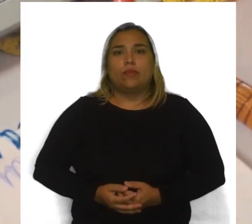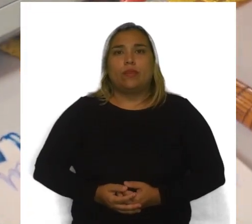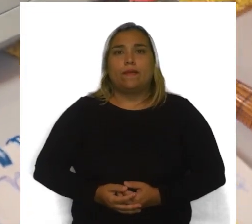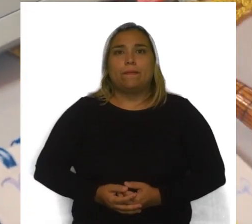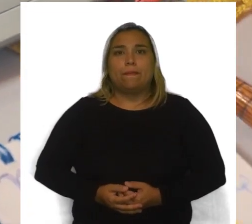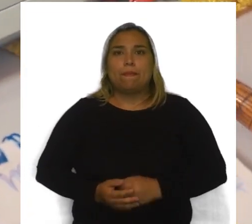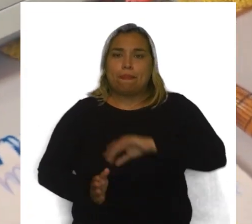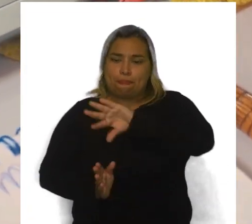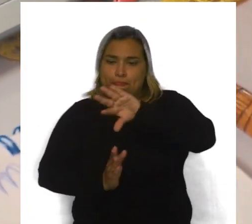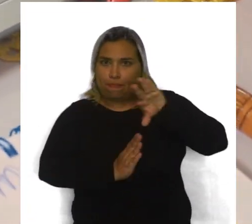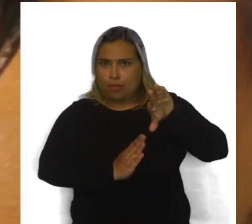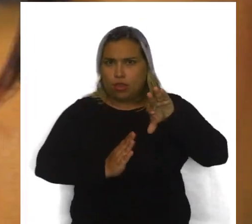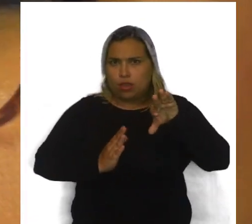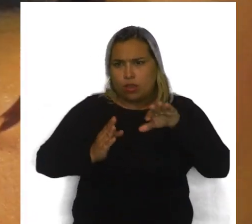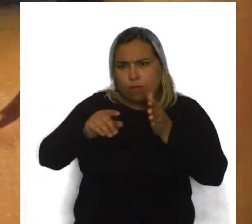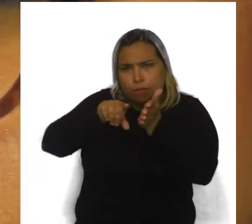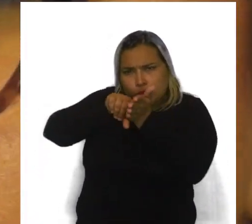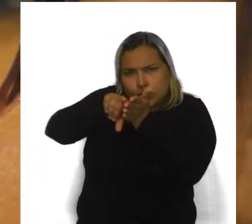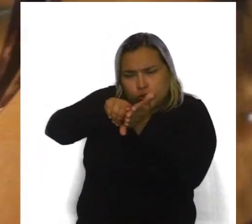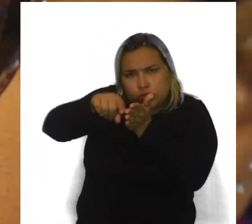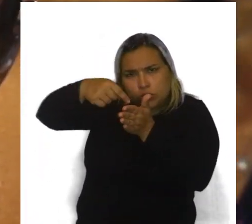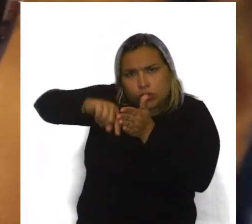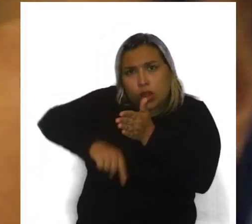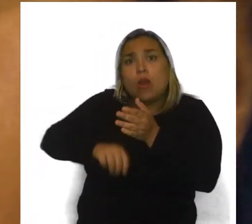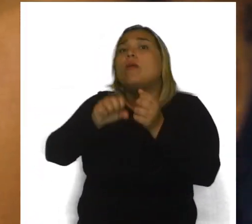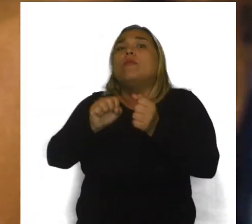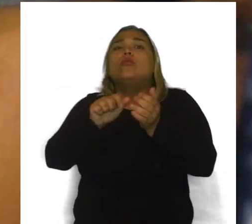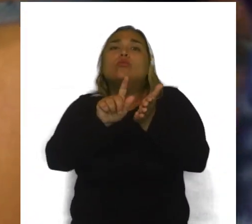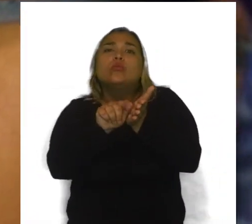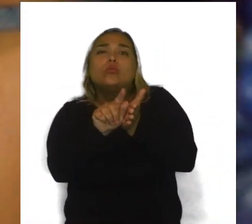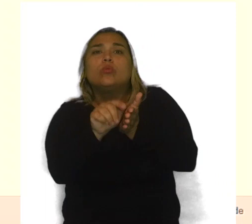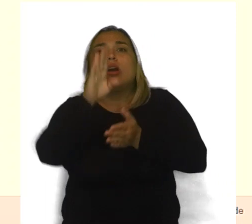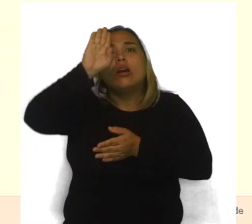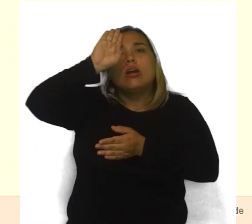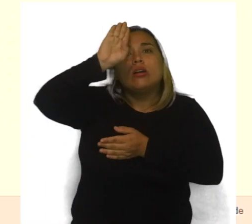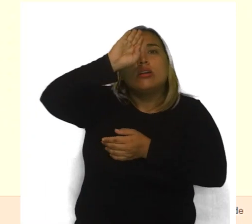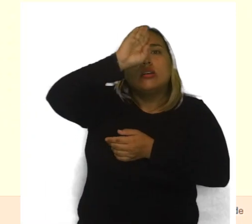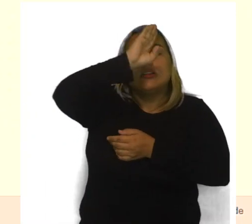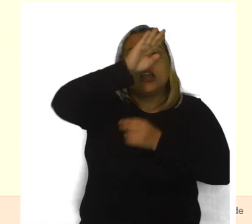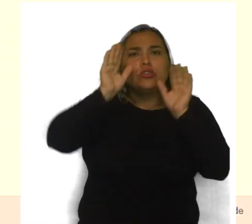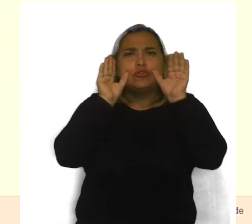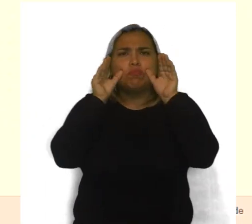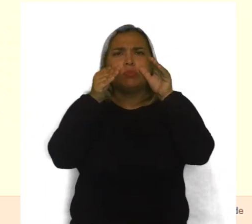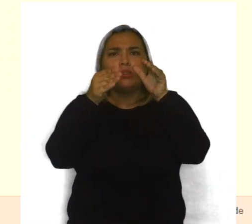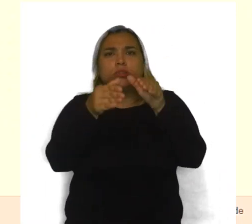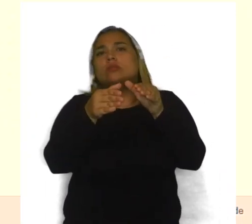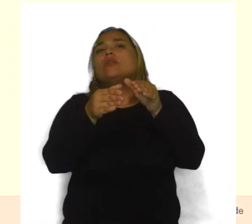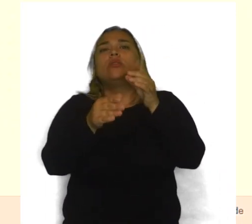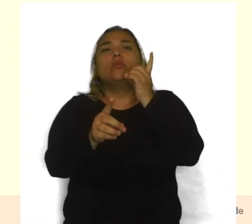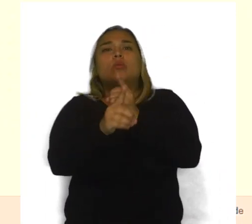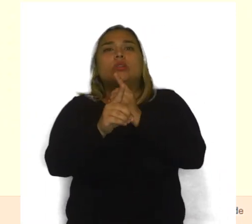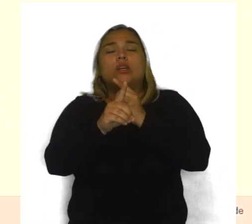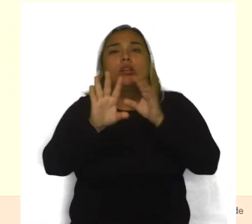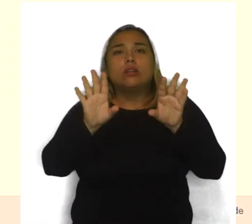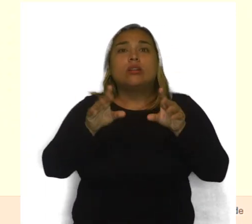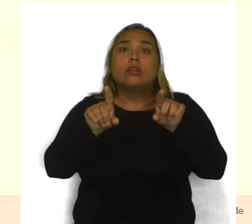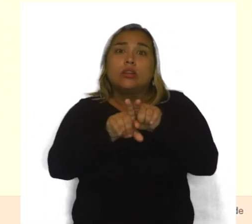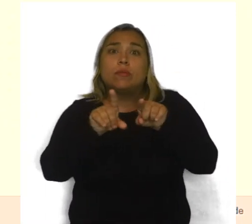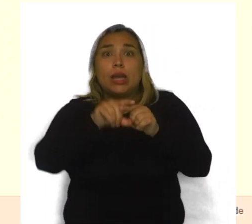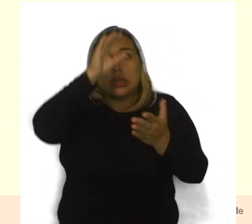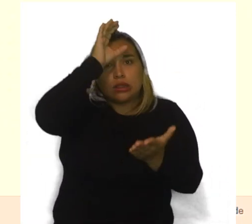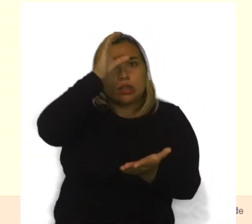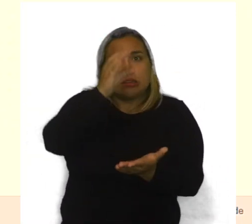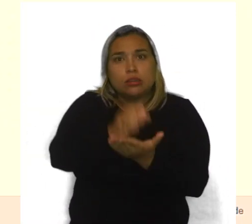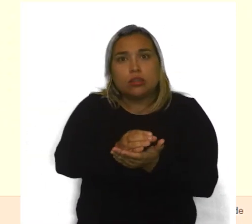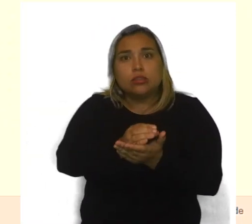busca avançada, tu podes também utilizar o Google Acadêmico. É um buscador específico para encontrar teses, monografias,